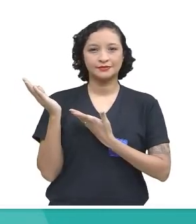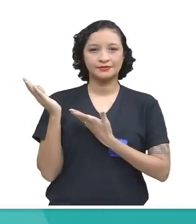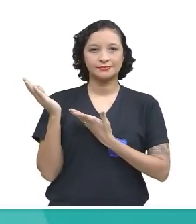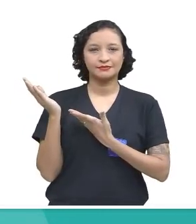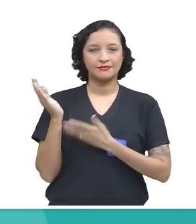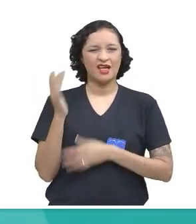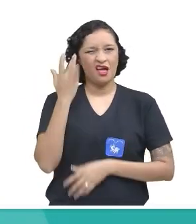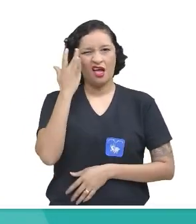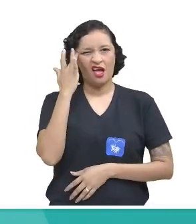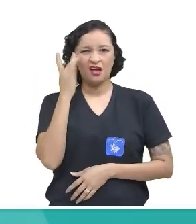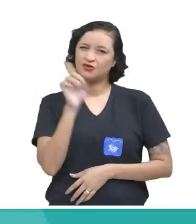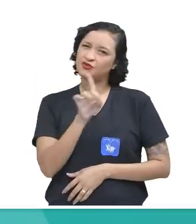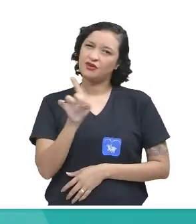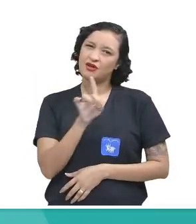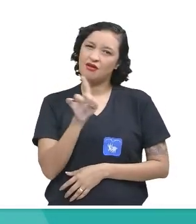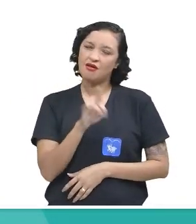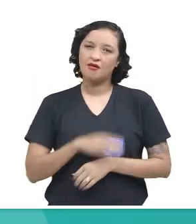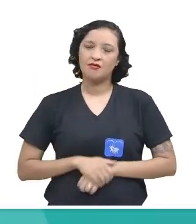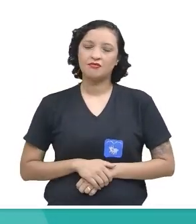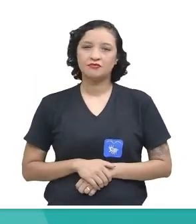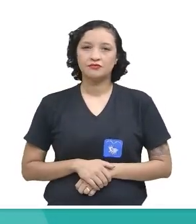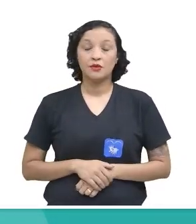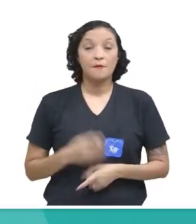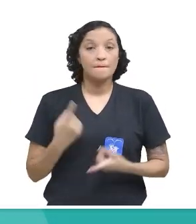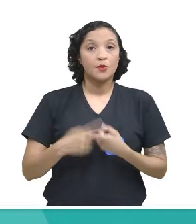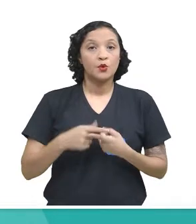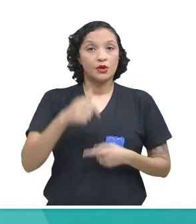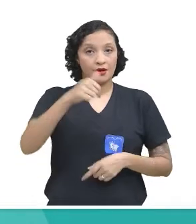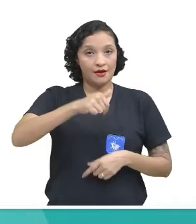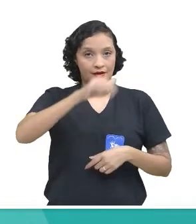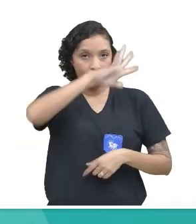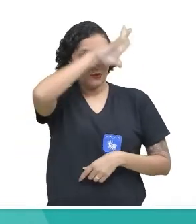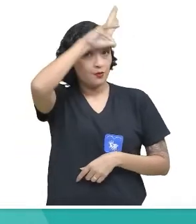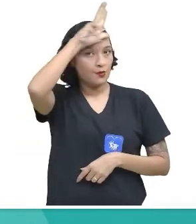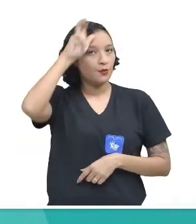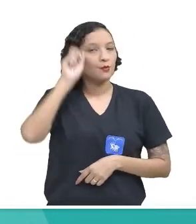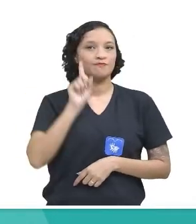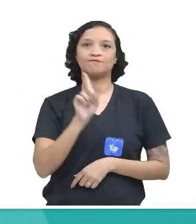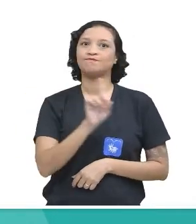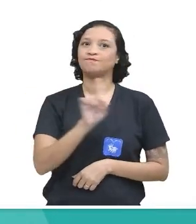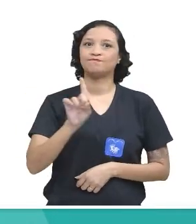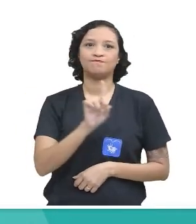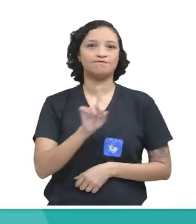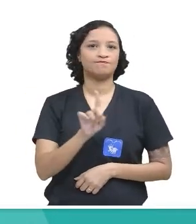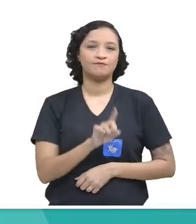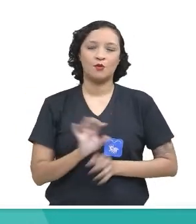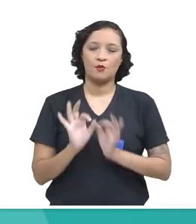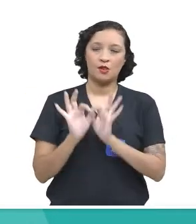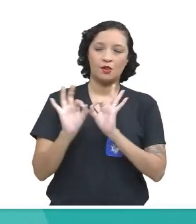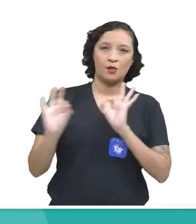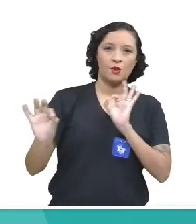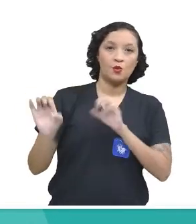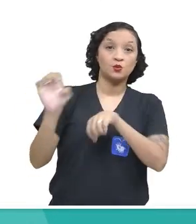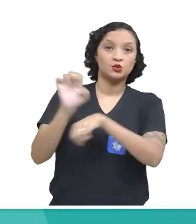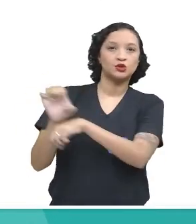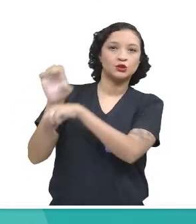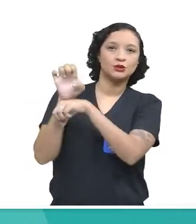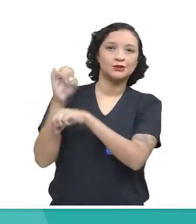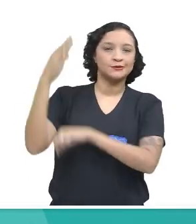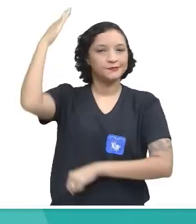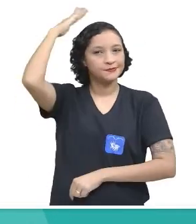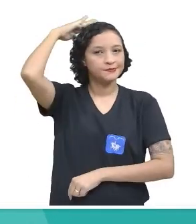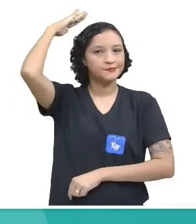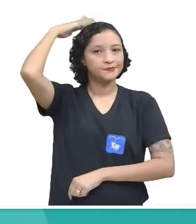não, né? Até porque não é aqui do Amazonas. Isso aqui fica no Pará,